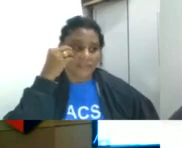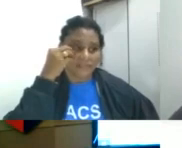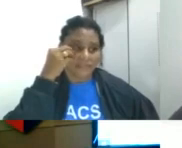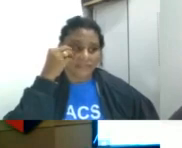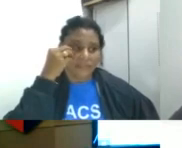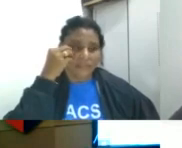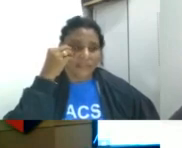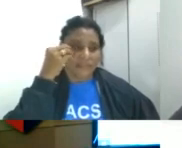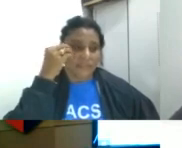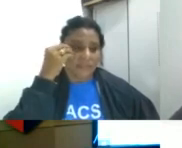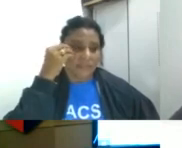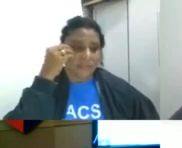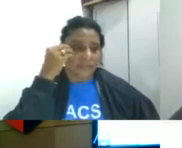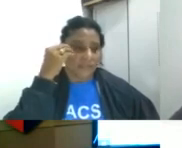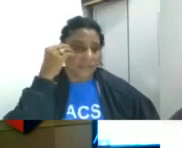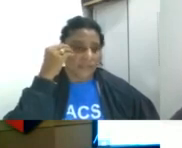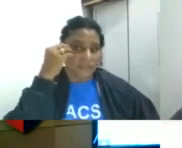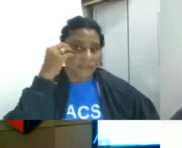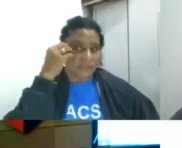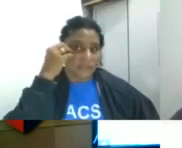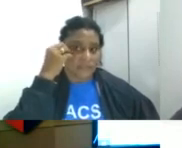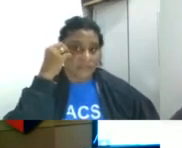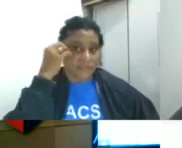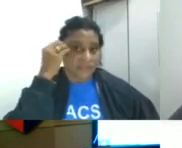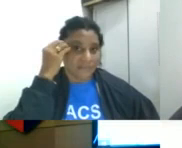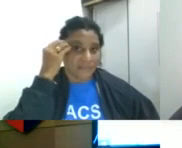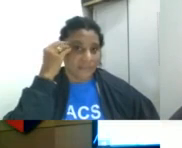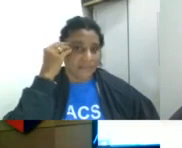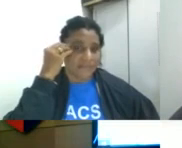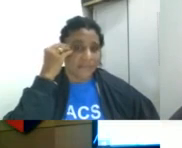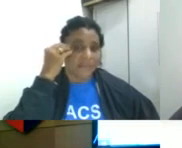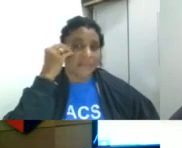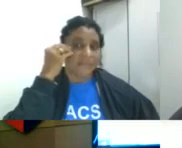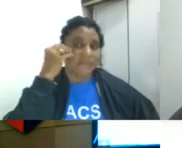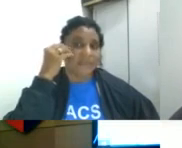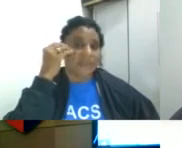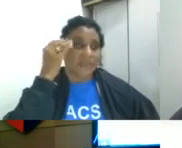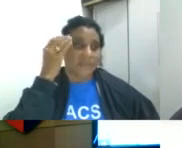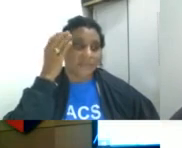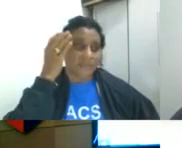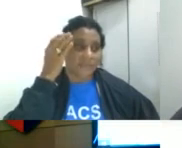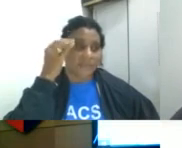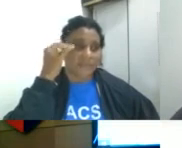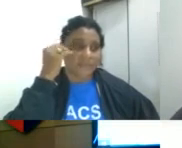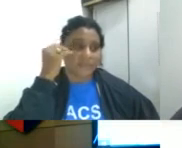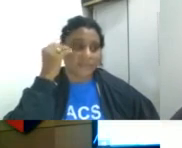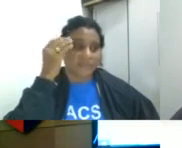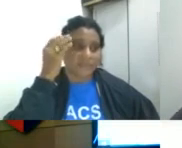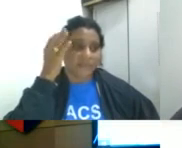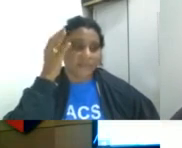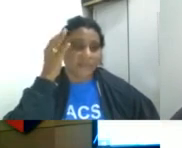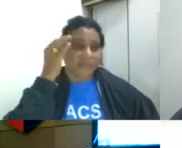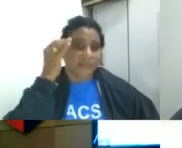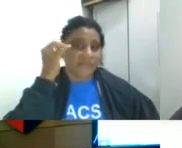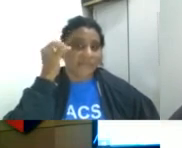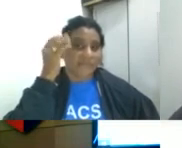pessoas desenvolvem com a infecção TBH-IV. Como vocês sabem, a associação da TBH-IV é associação extremamente de risco para esse paciente, já que